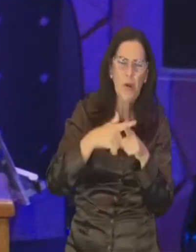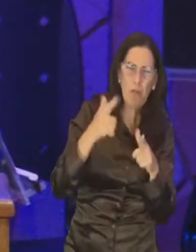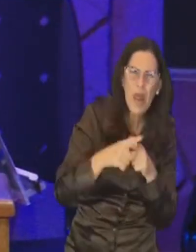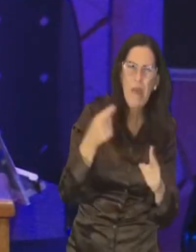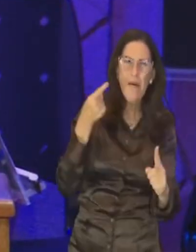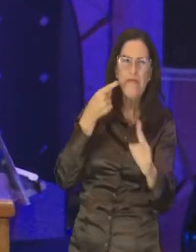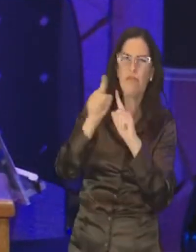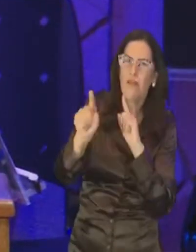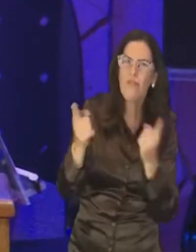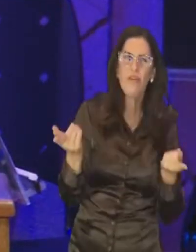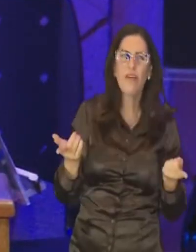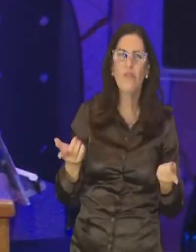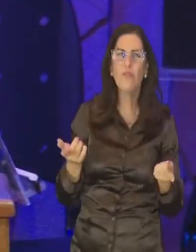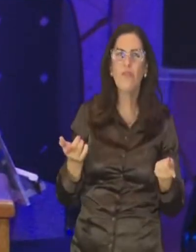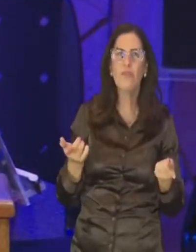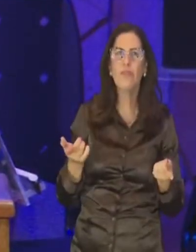desafio.